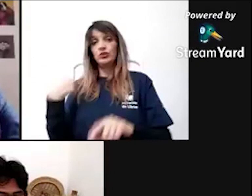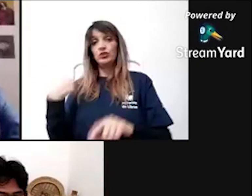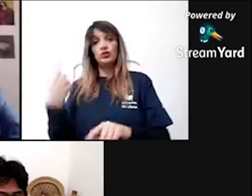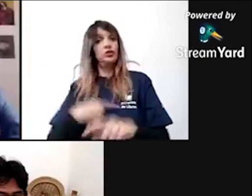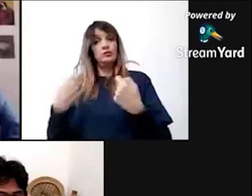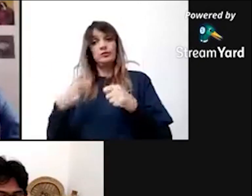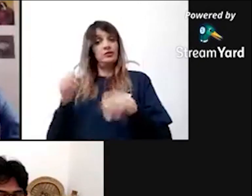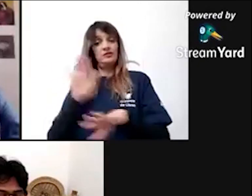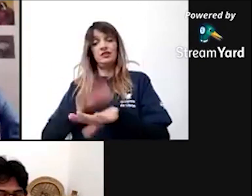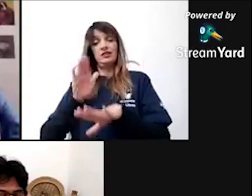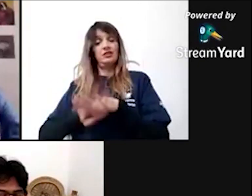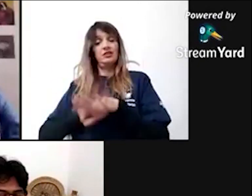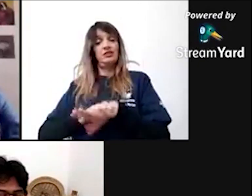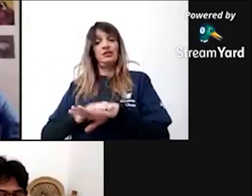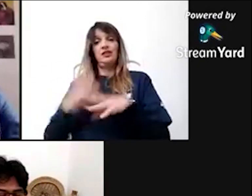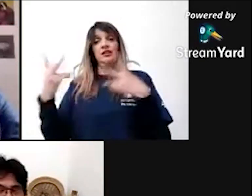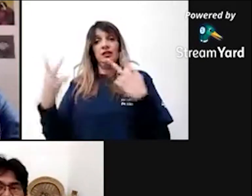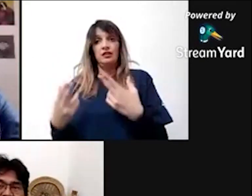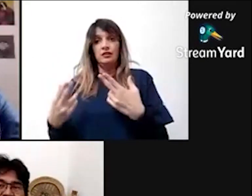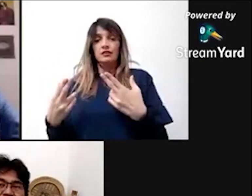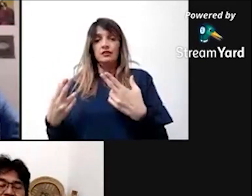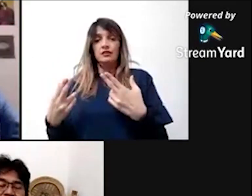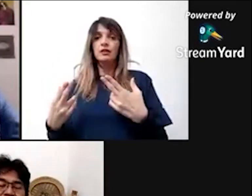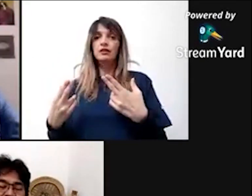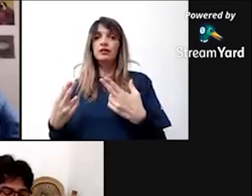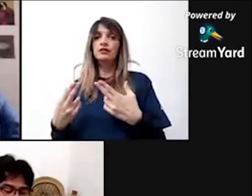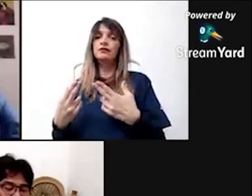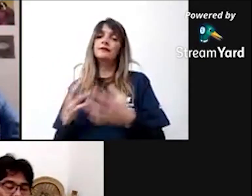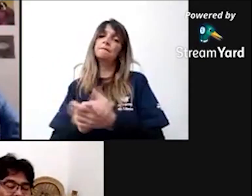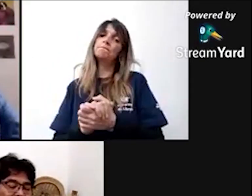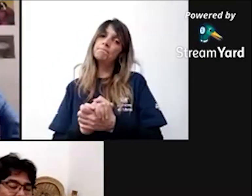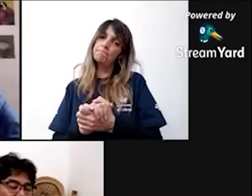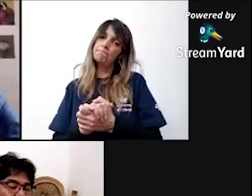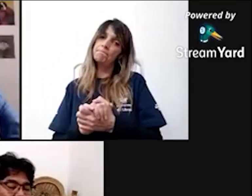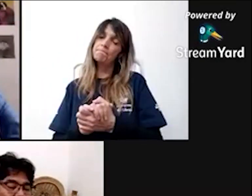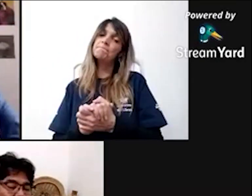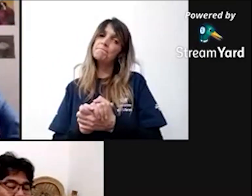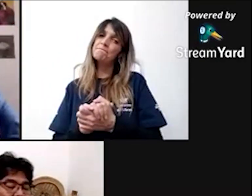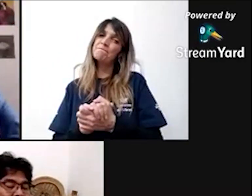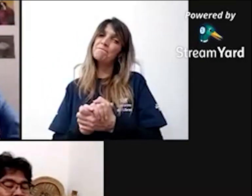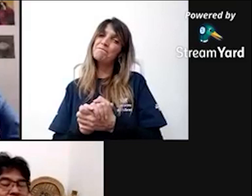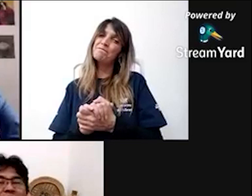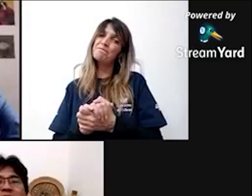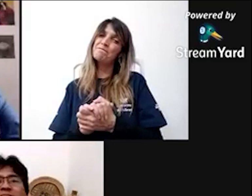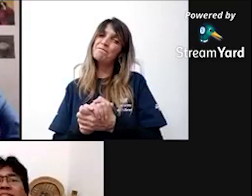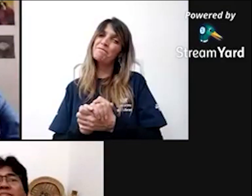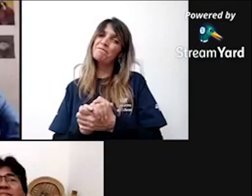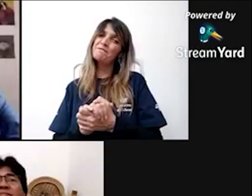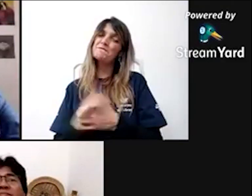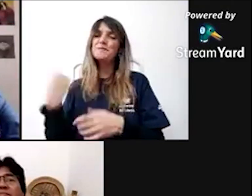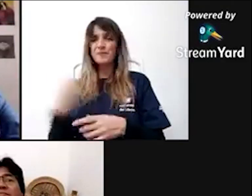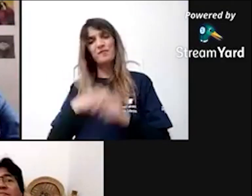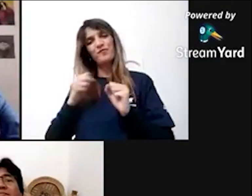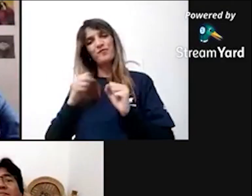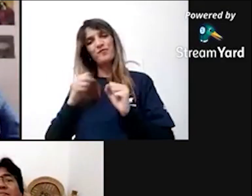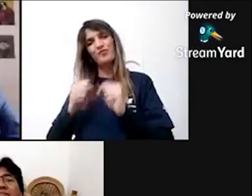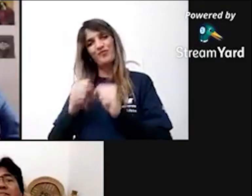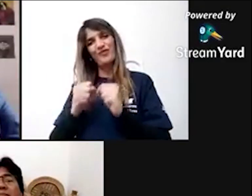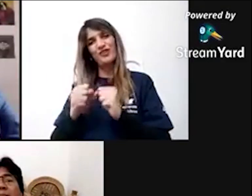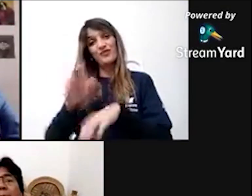nos atualizar para que a gente mergulhe, para que a gente permita que as nossas